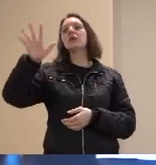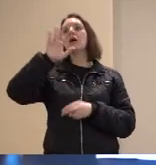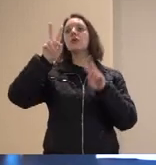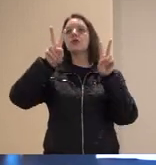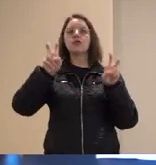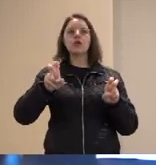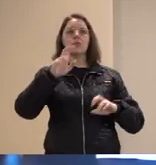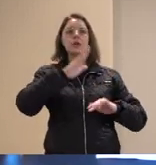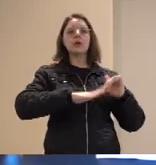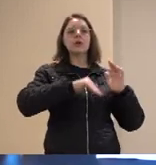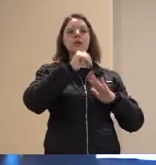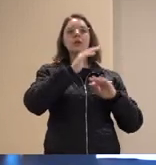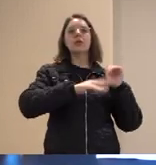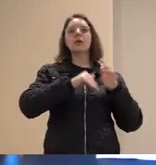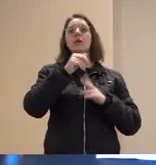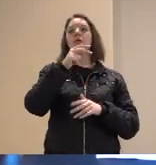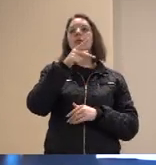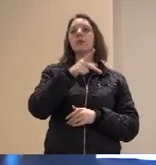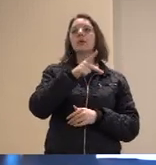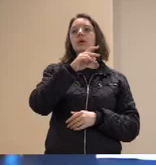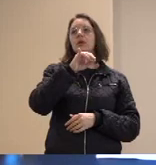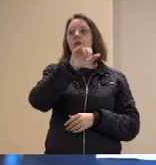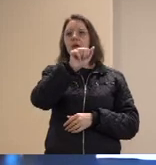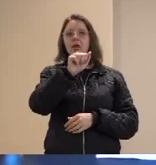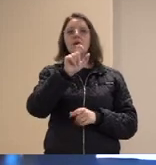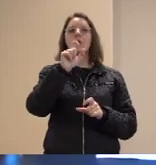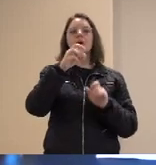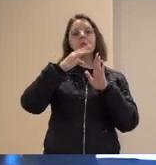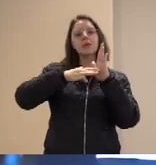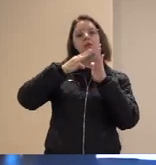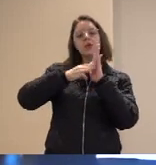construir o PIA, o que pensar metodologicamente.